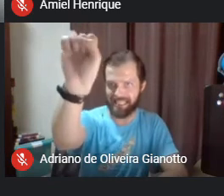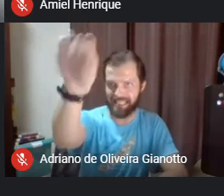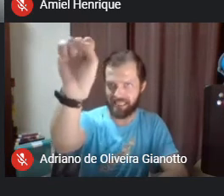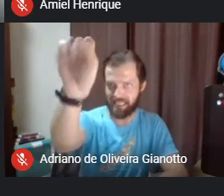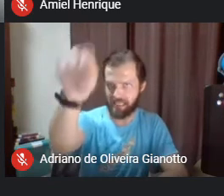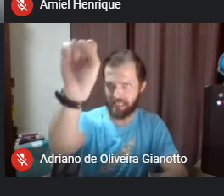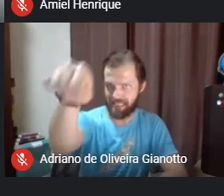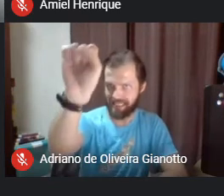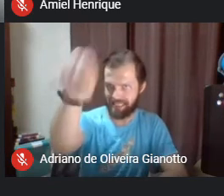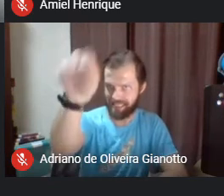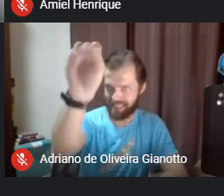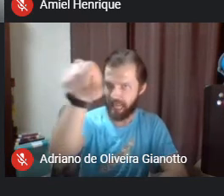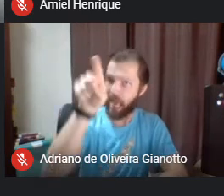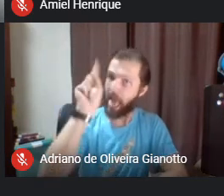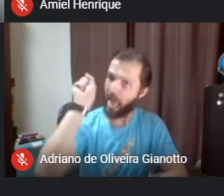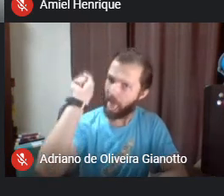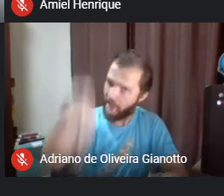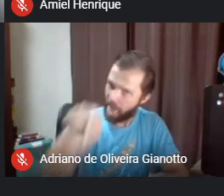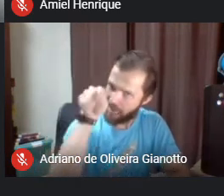Sim, sim.